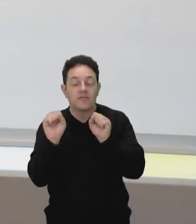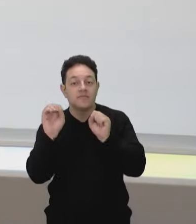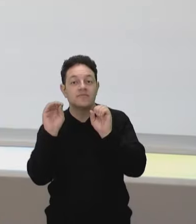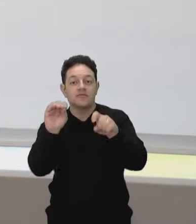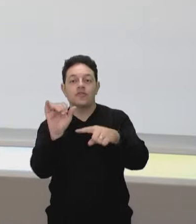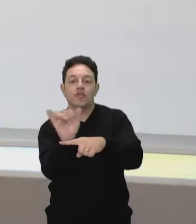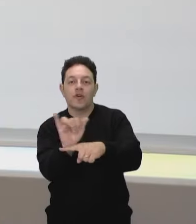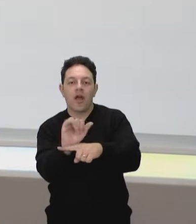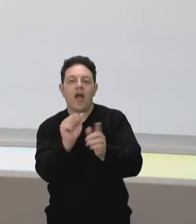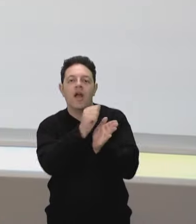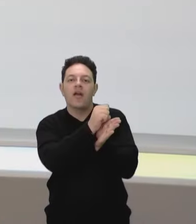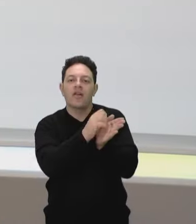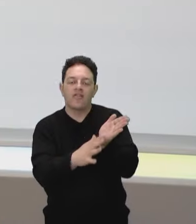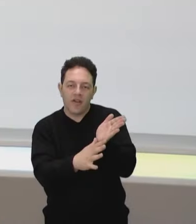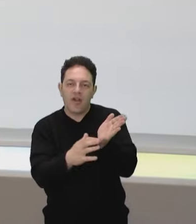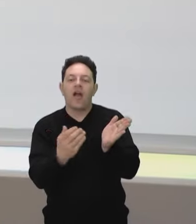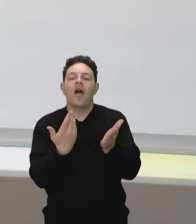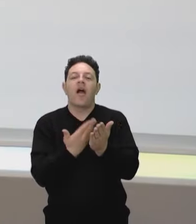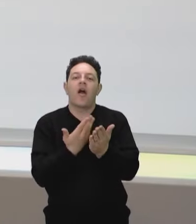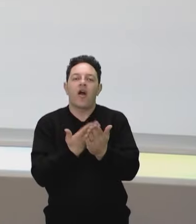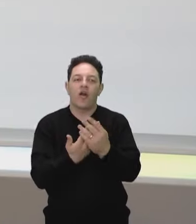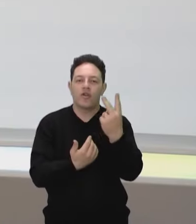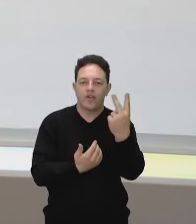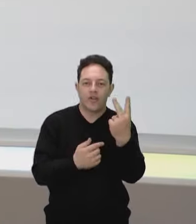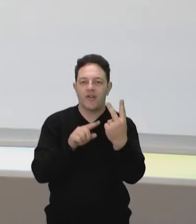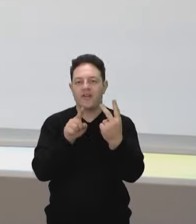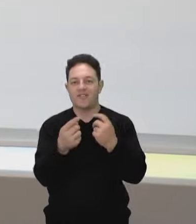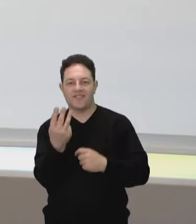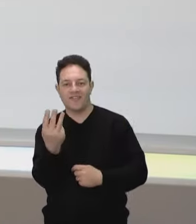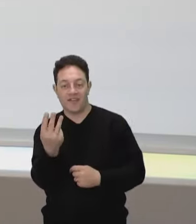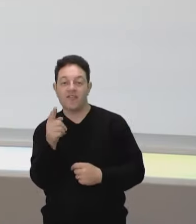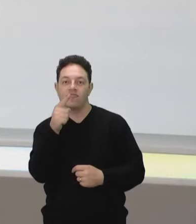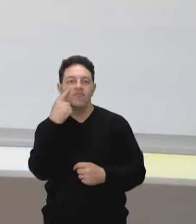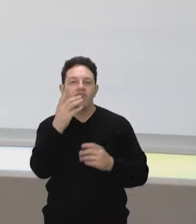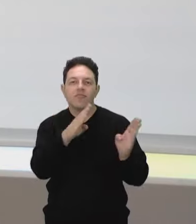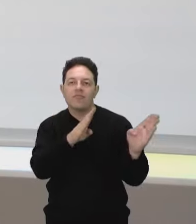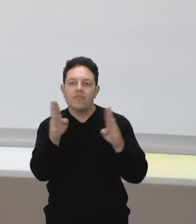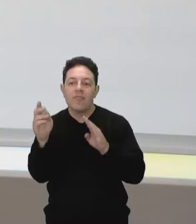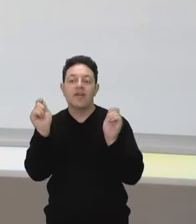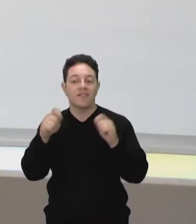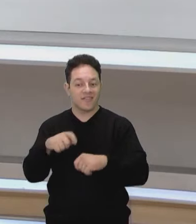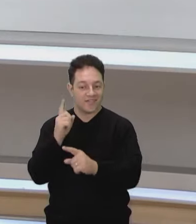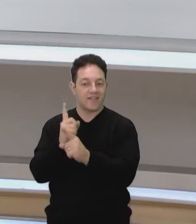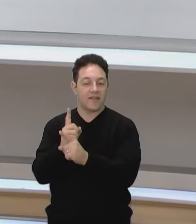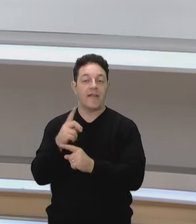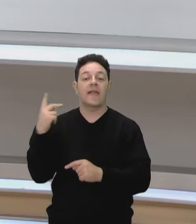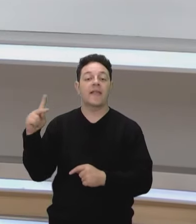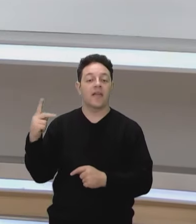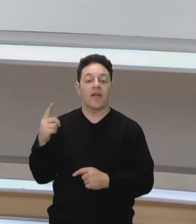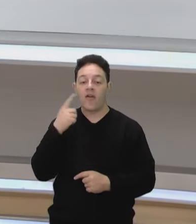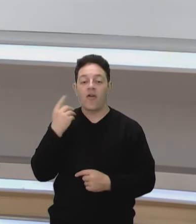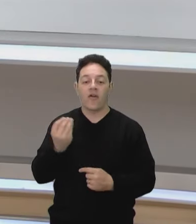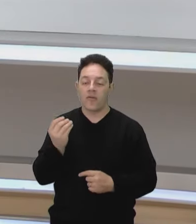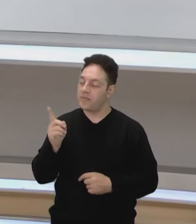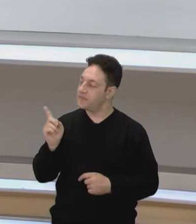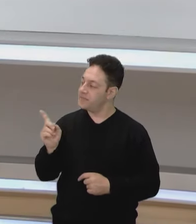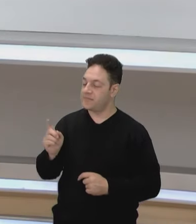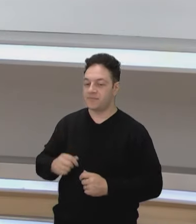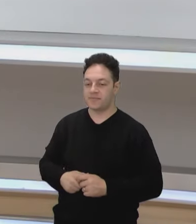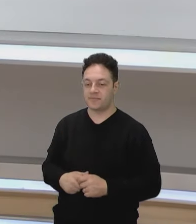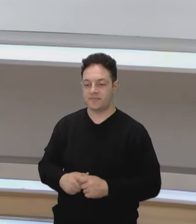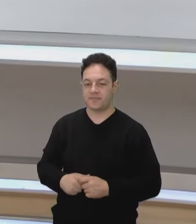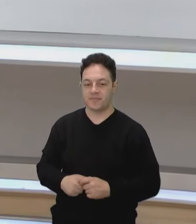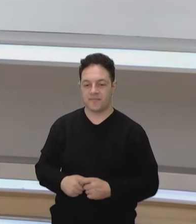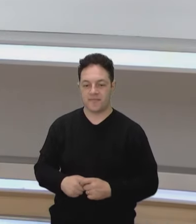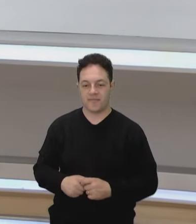3, aula 2 e 3. Coloquem lá, vocês vão conseguir ver. A trilha deles foi assim, ó. Vou mostrar